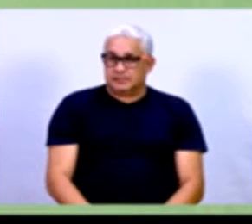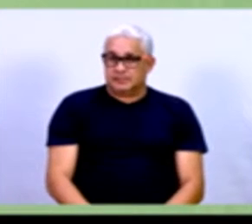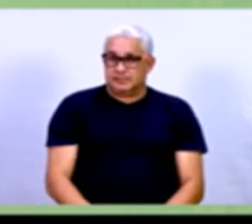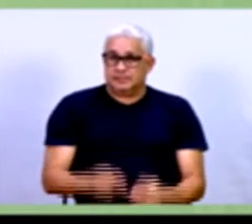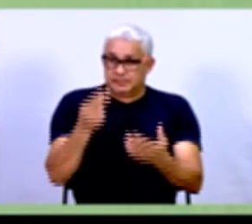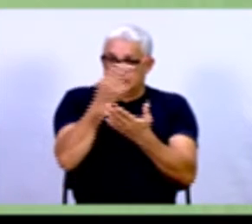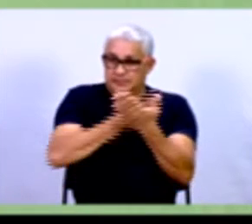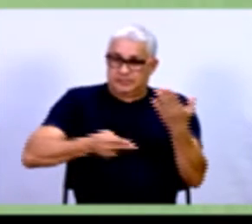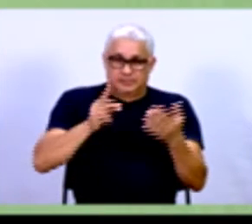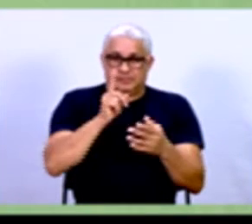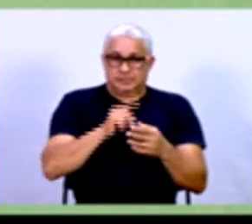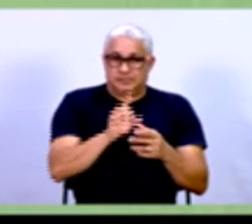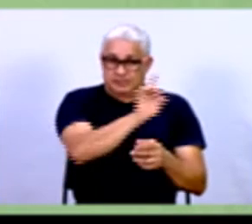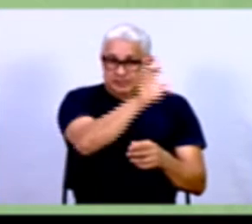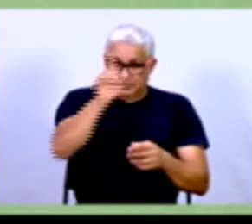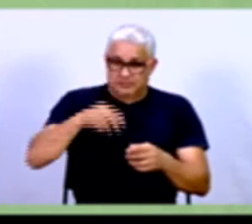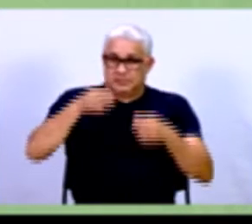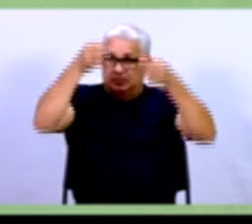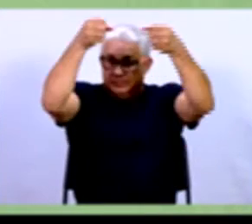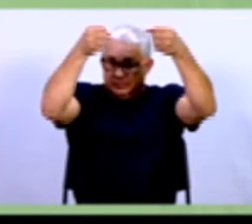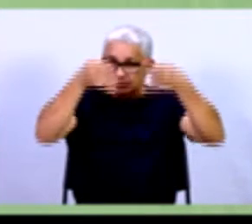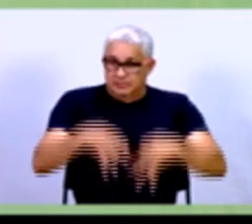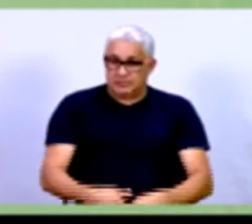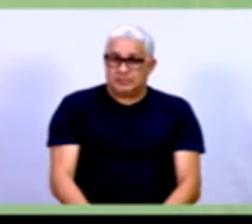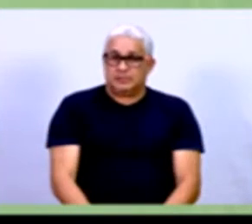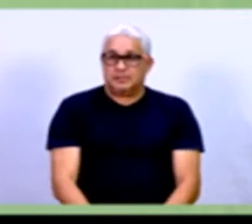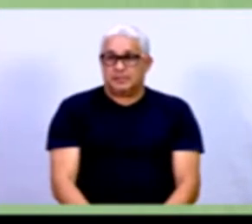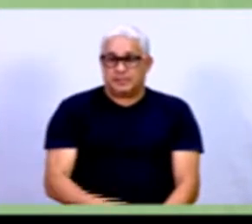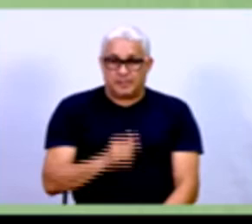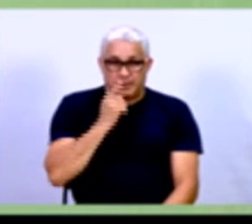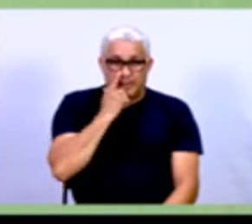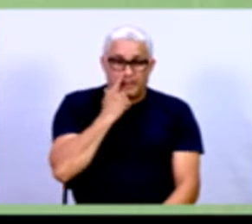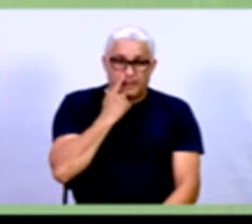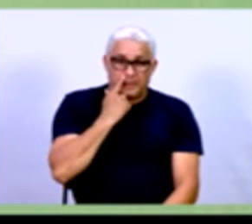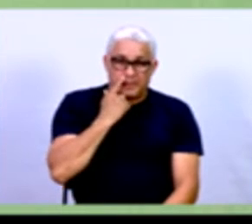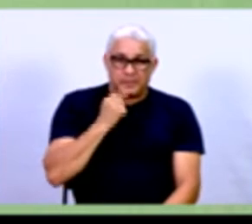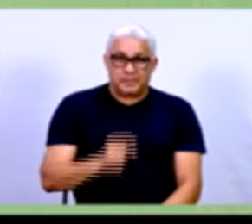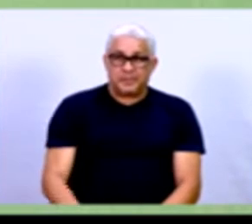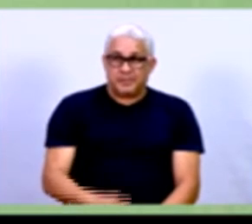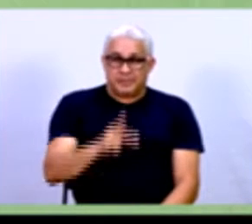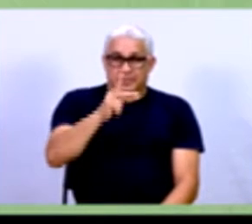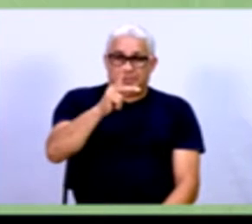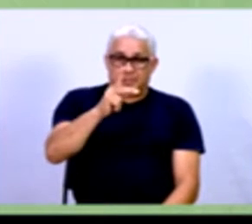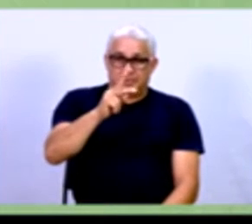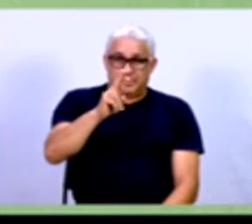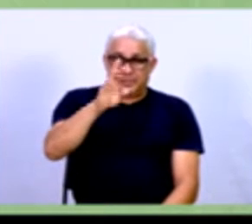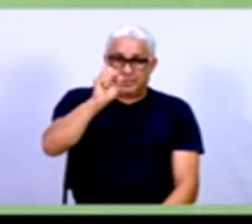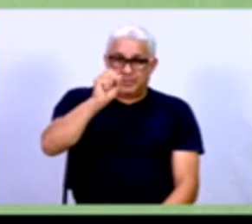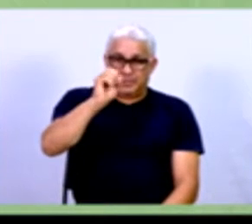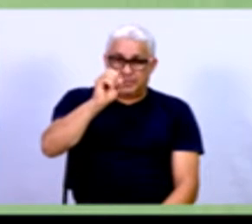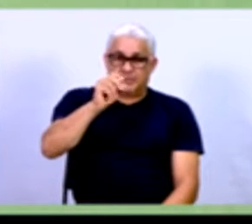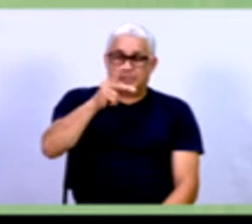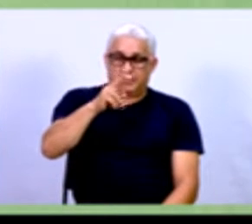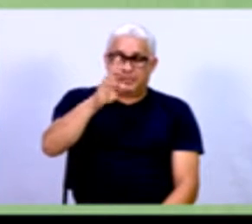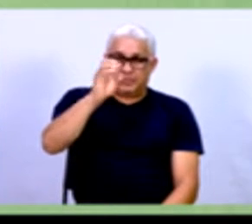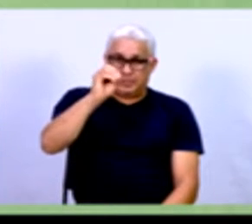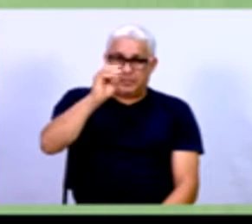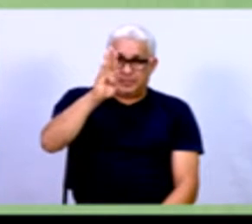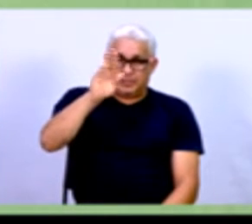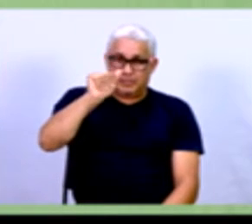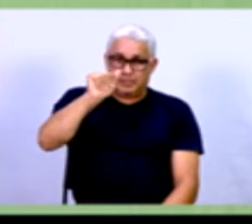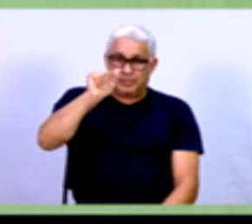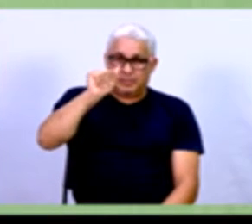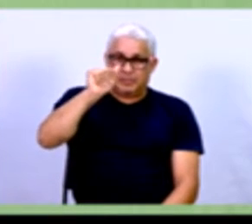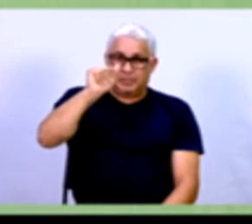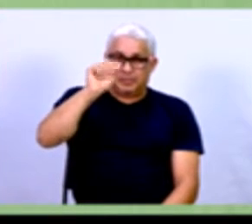de cada uma delas com vocês, tá? A amostragem probabilística simples. Vamos dar um exemplo aqui. Para obter